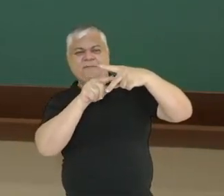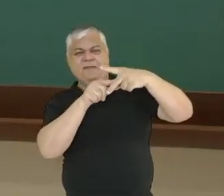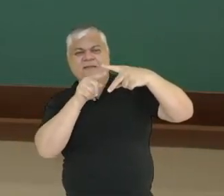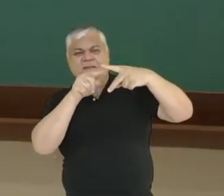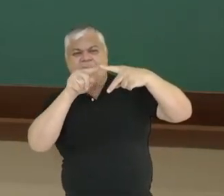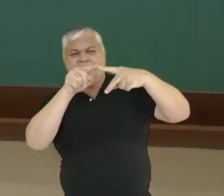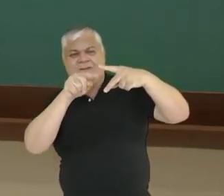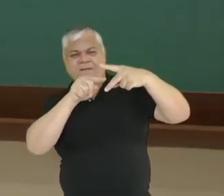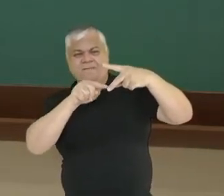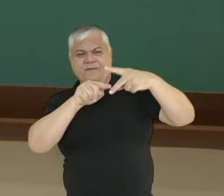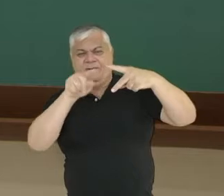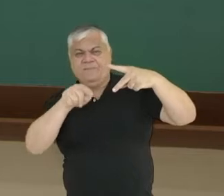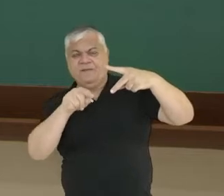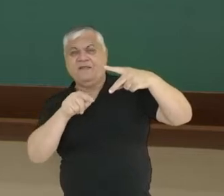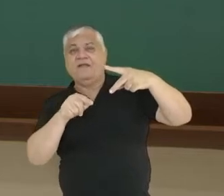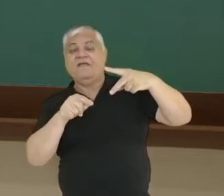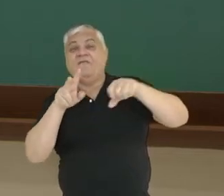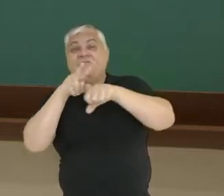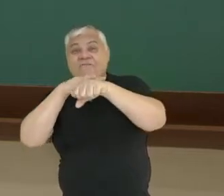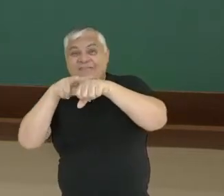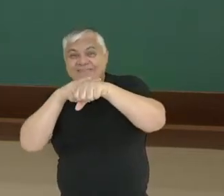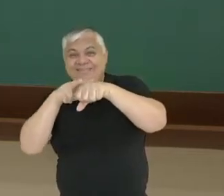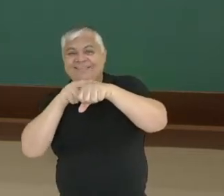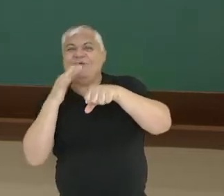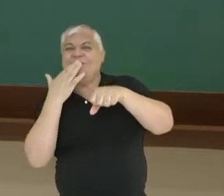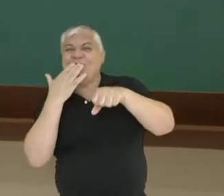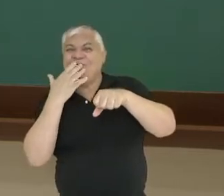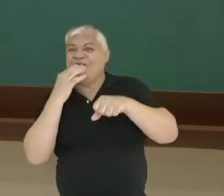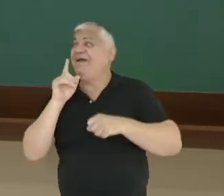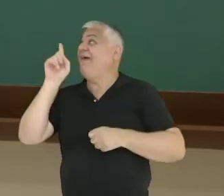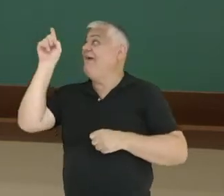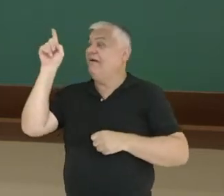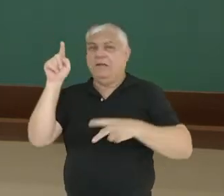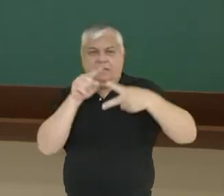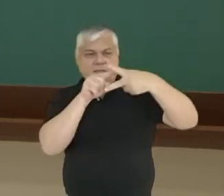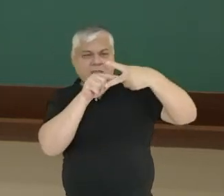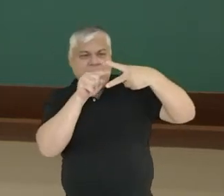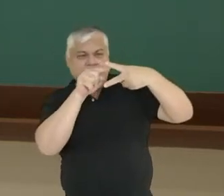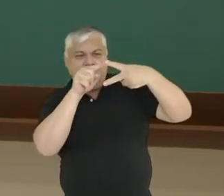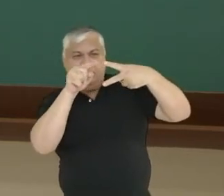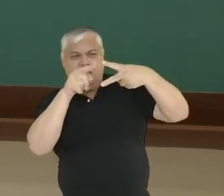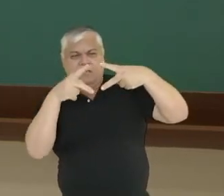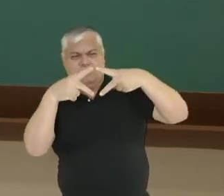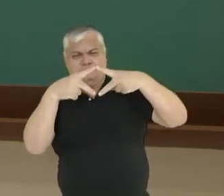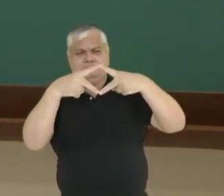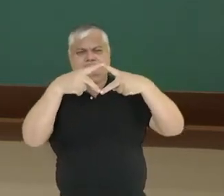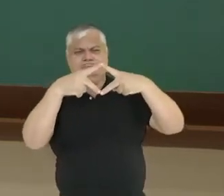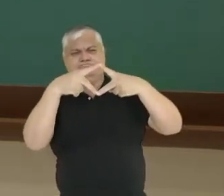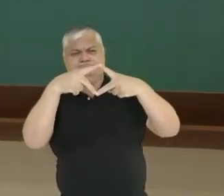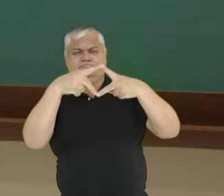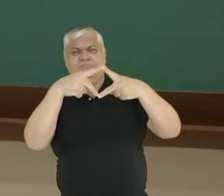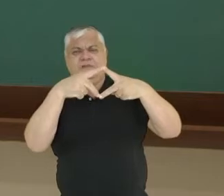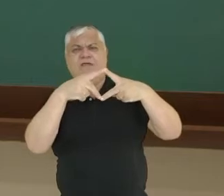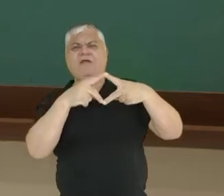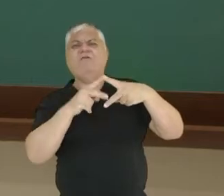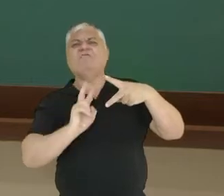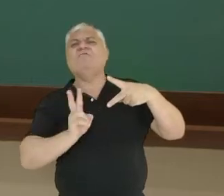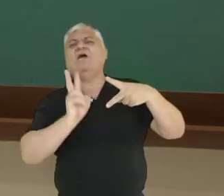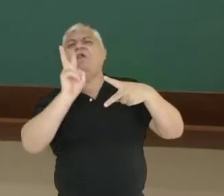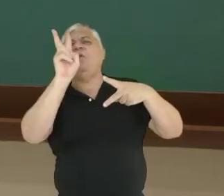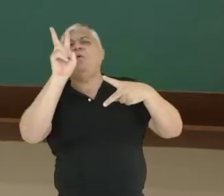os ângulos internos. Então, para eu conseguir determinar os valores dos